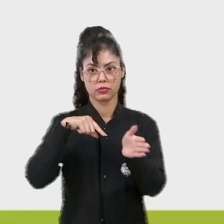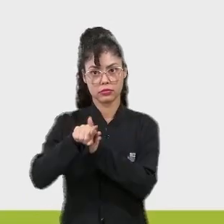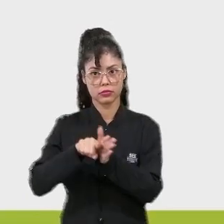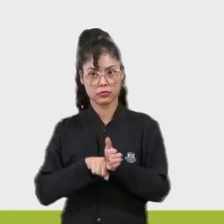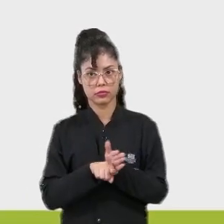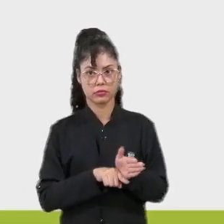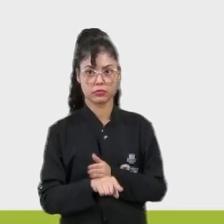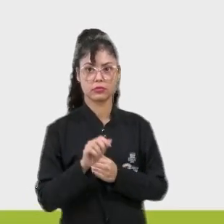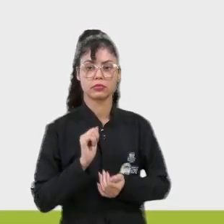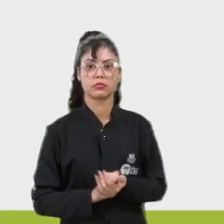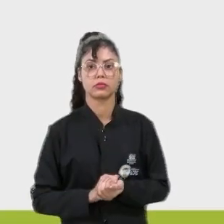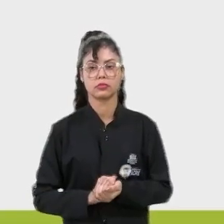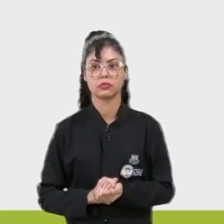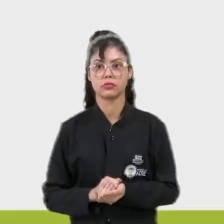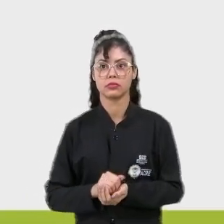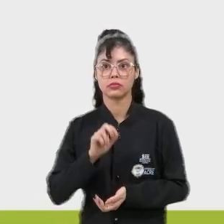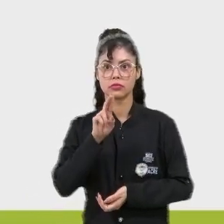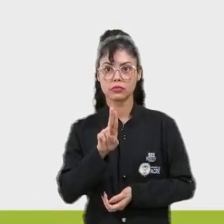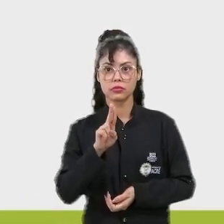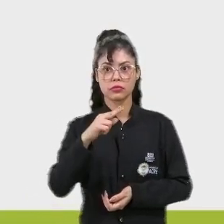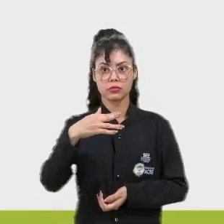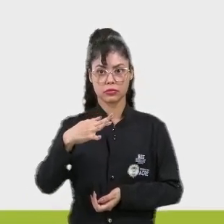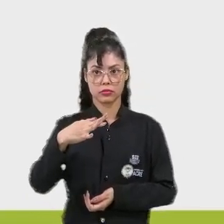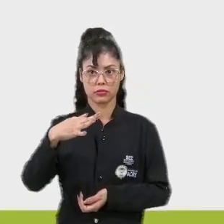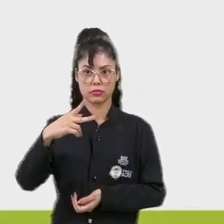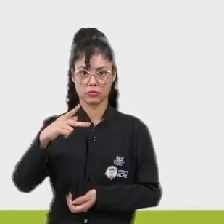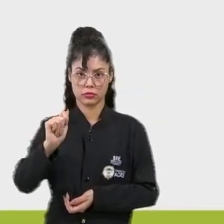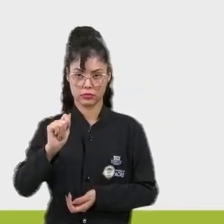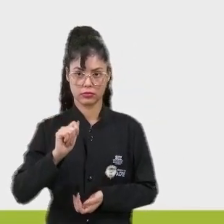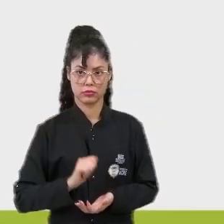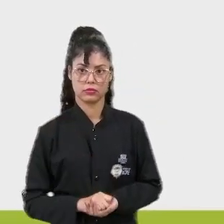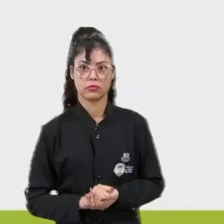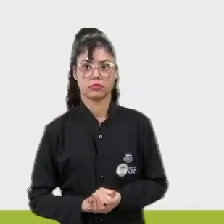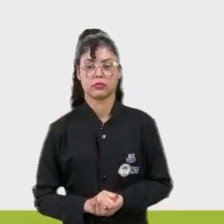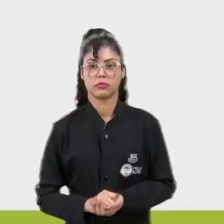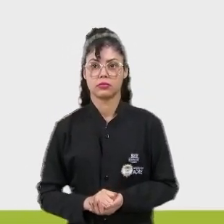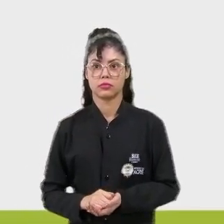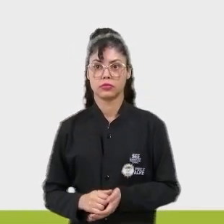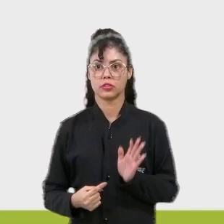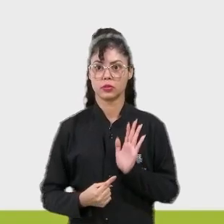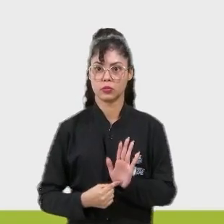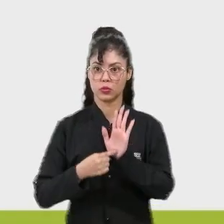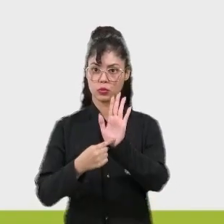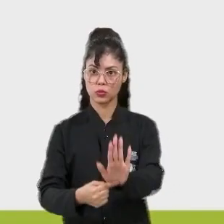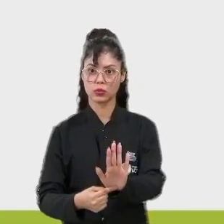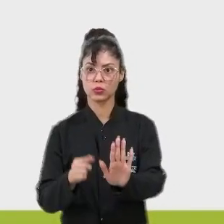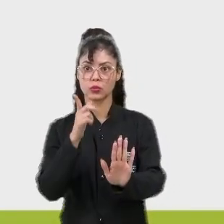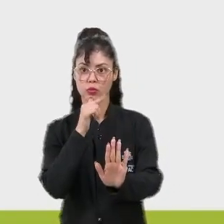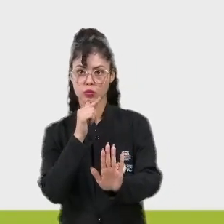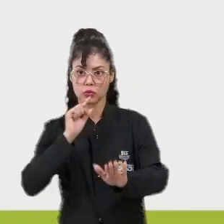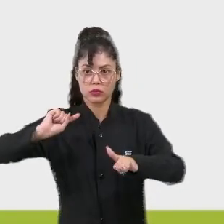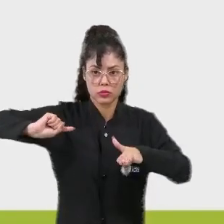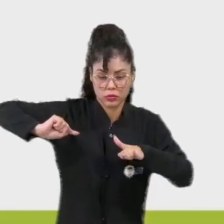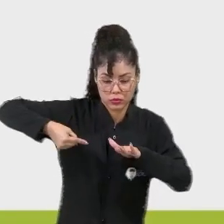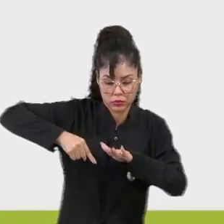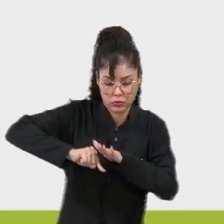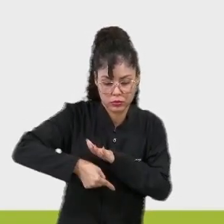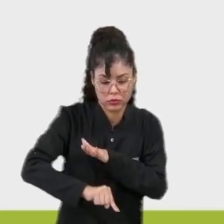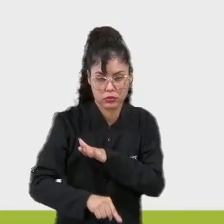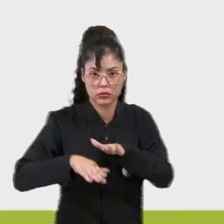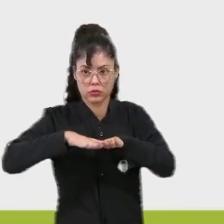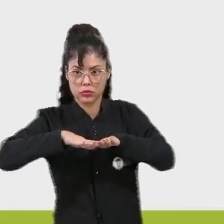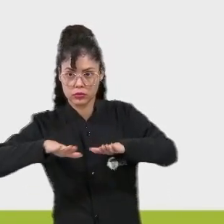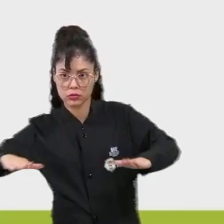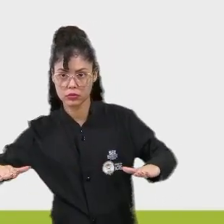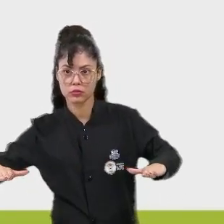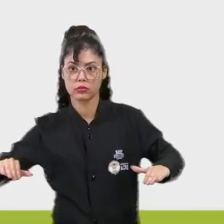pesquisadores da Universidade Federal do Pará, UFPA, apontaram o aquífero